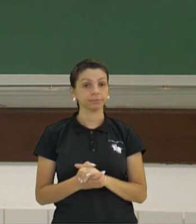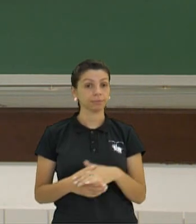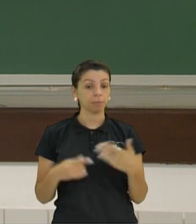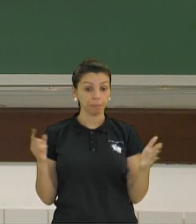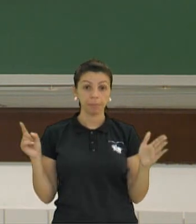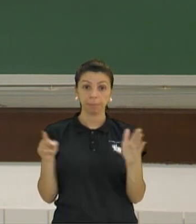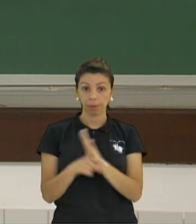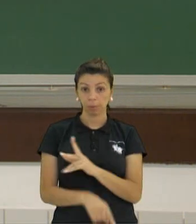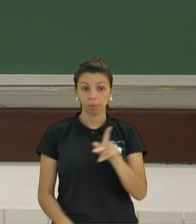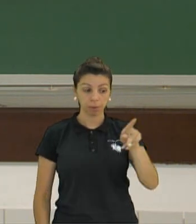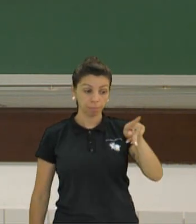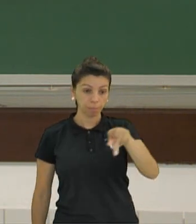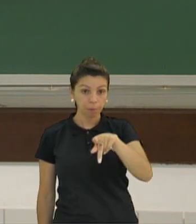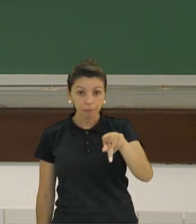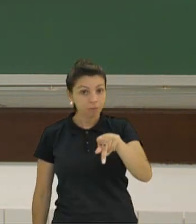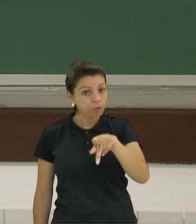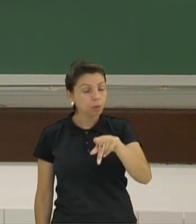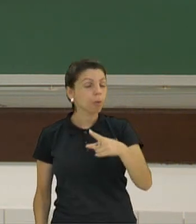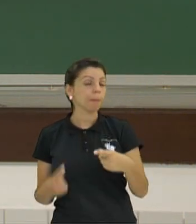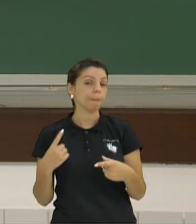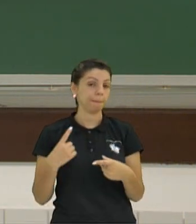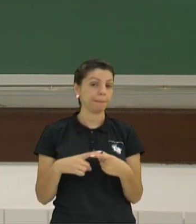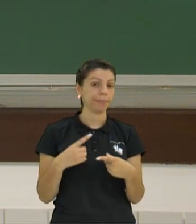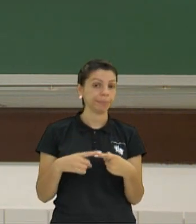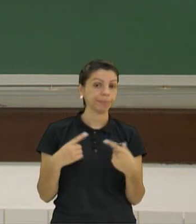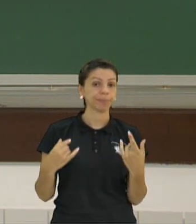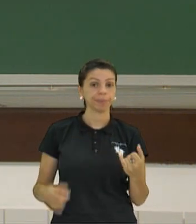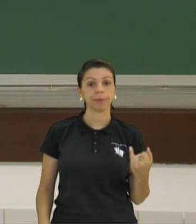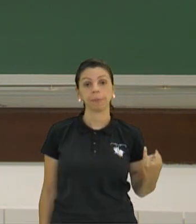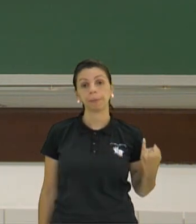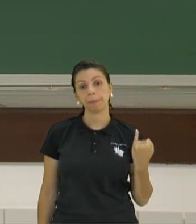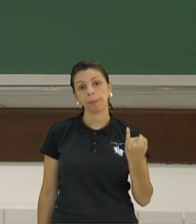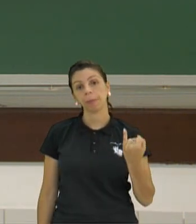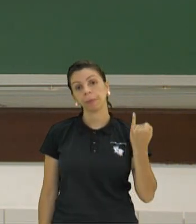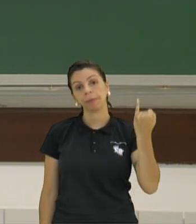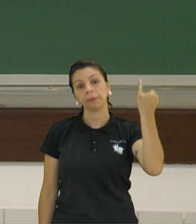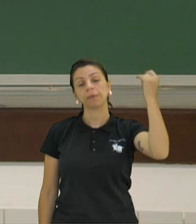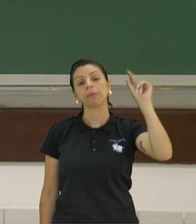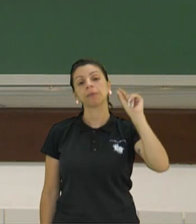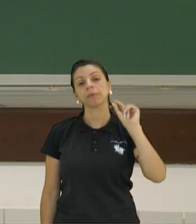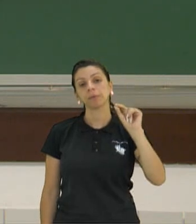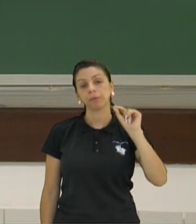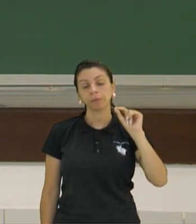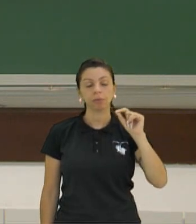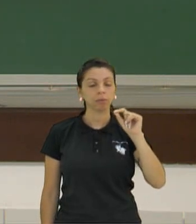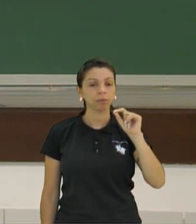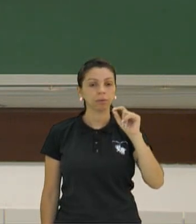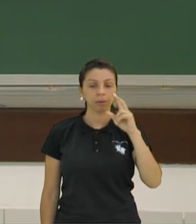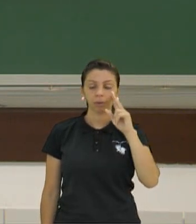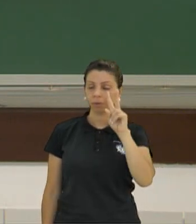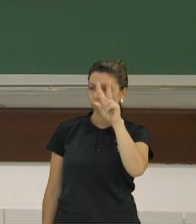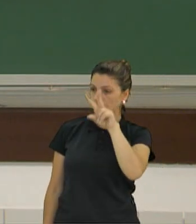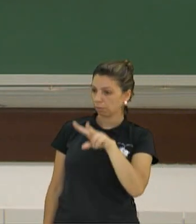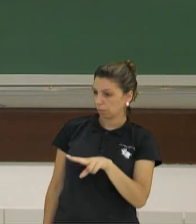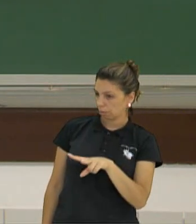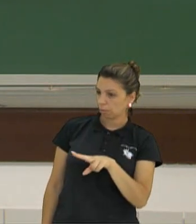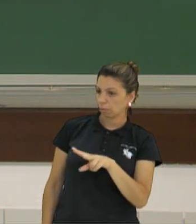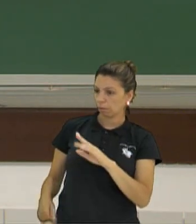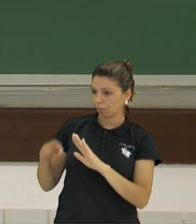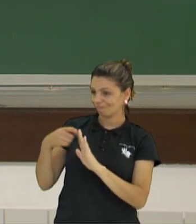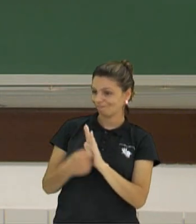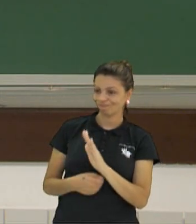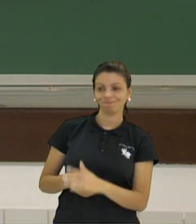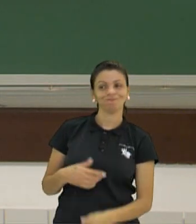com o professor? Porque uma das coisas importantíssimas é quando a gente olha um texto e